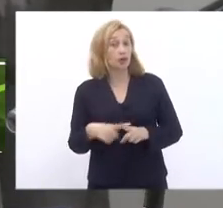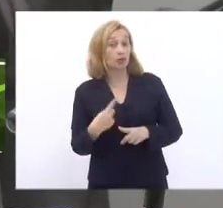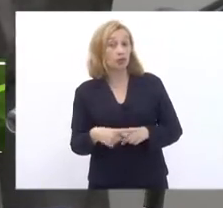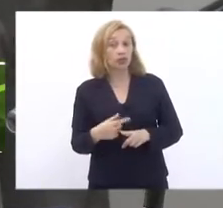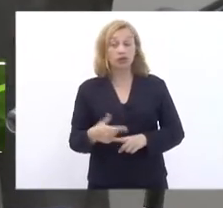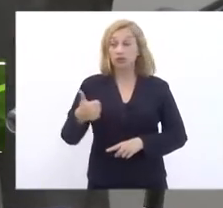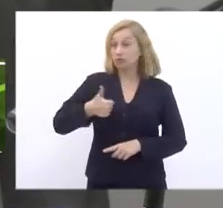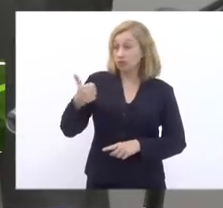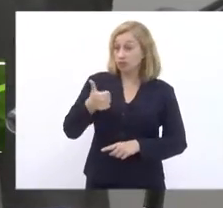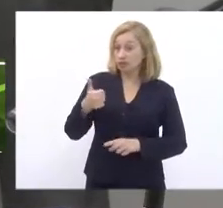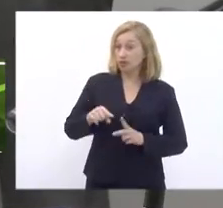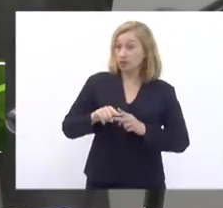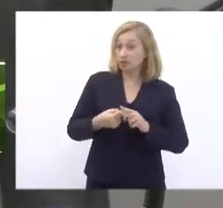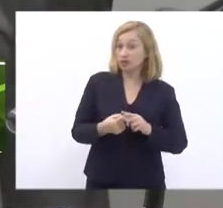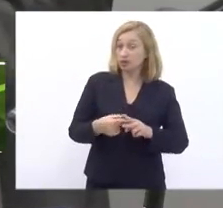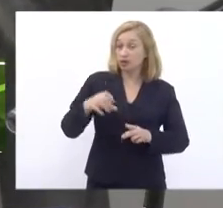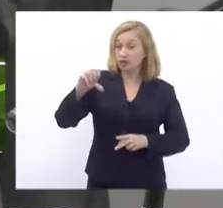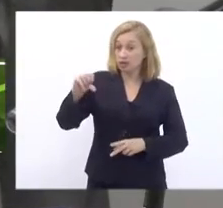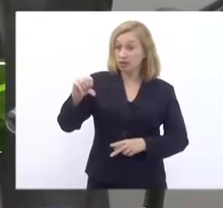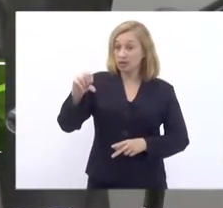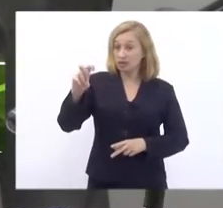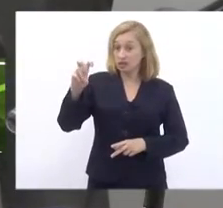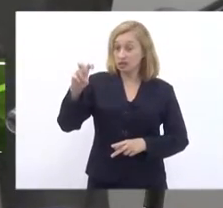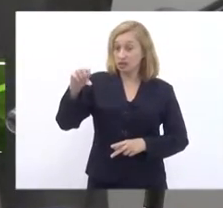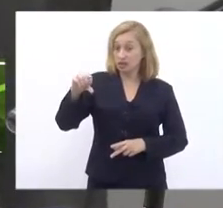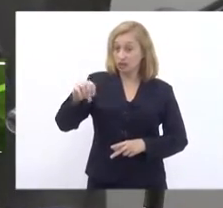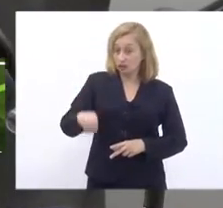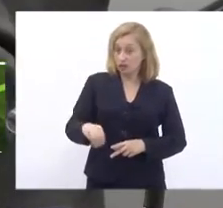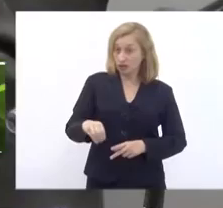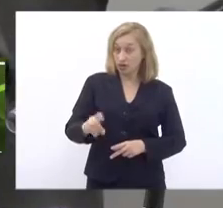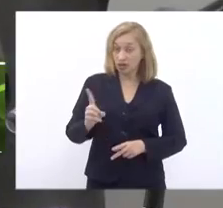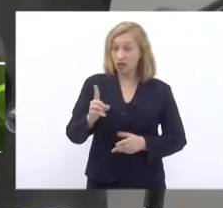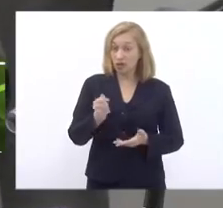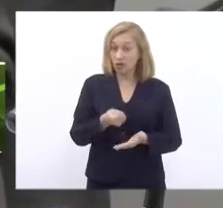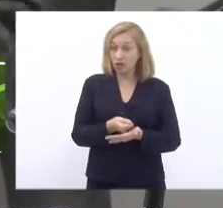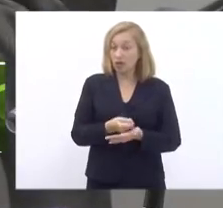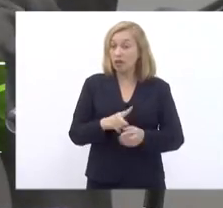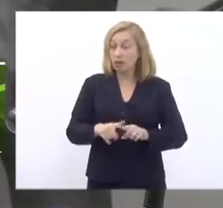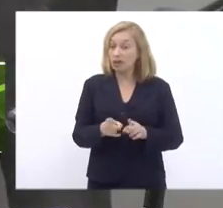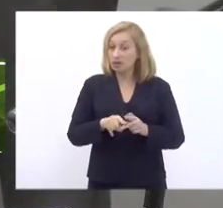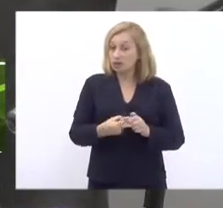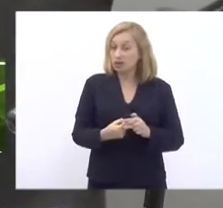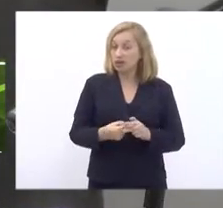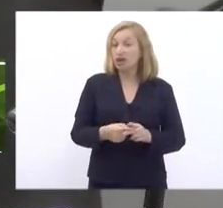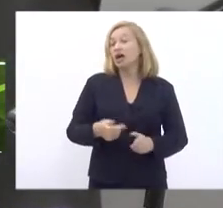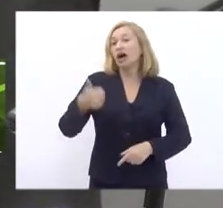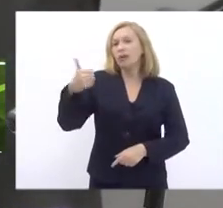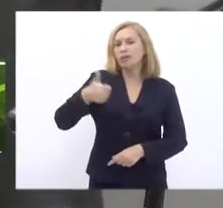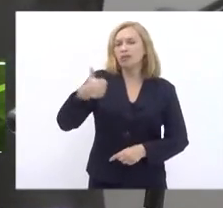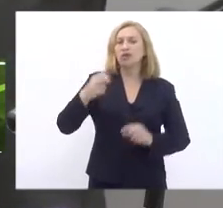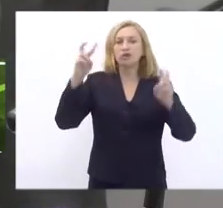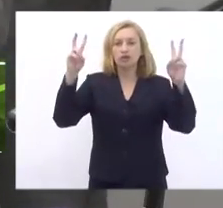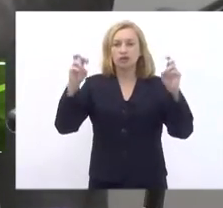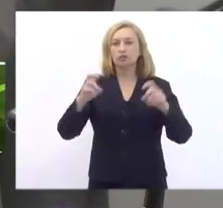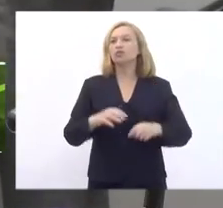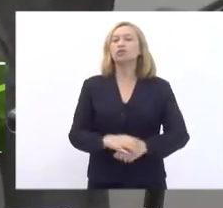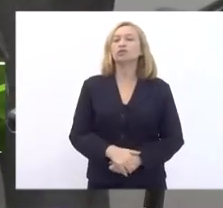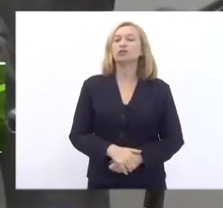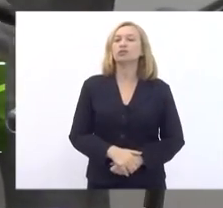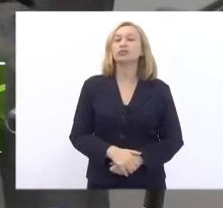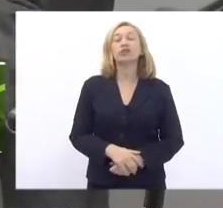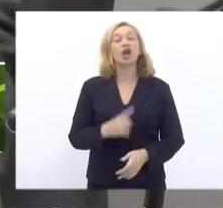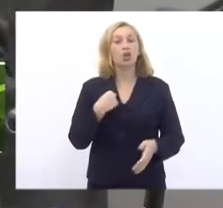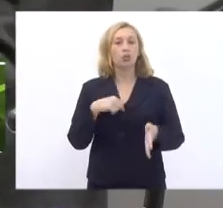primeiro reajustamento ela foi para 5,90. Não está sendo cobrada, mas está ajustada. Aí a primeira questão que